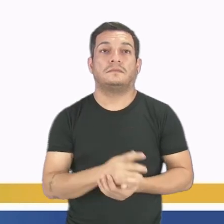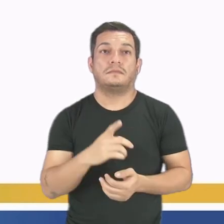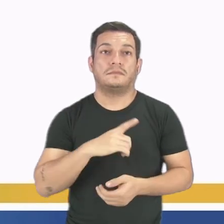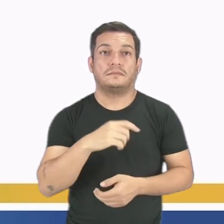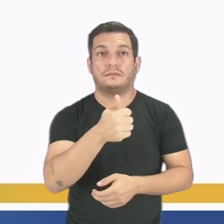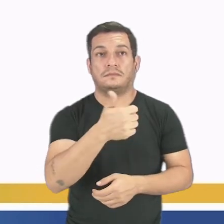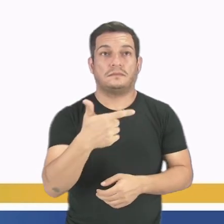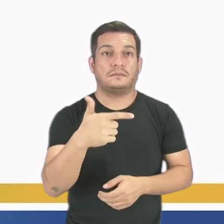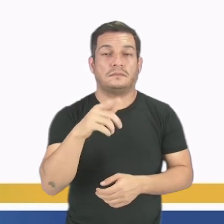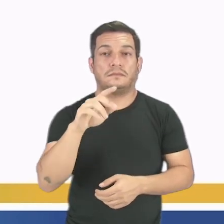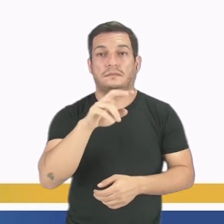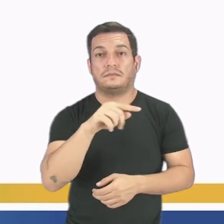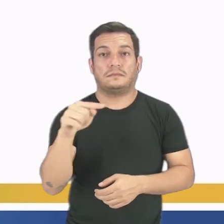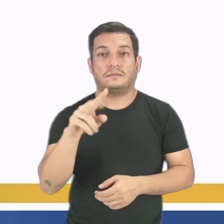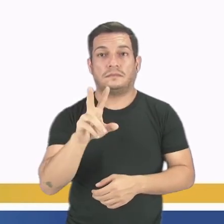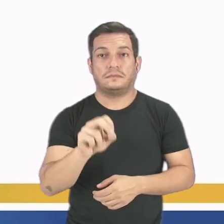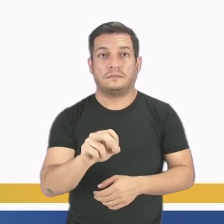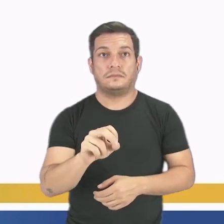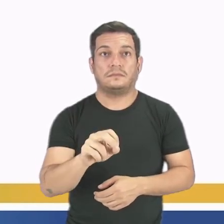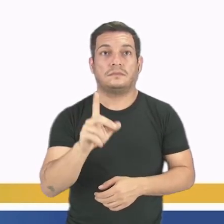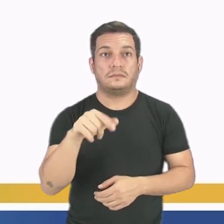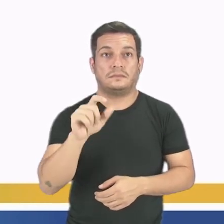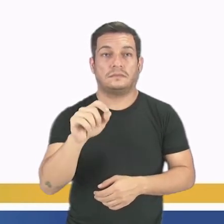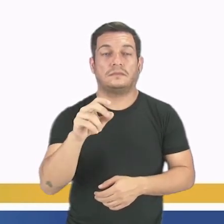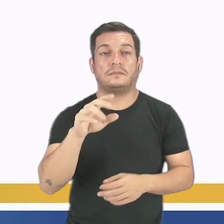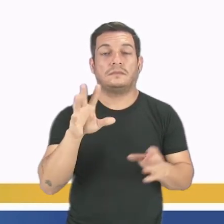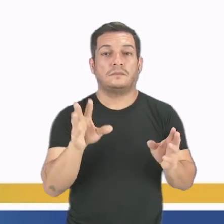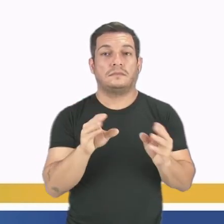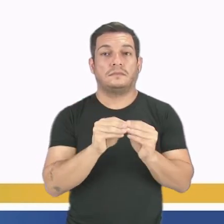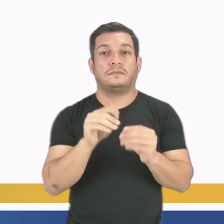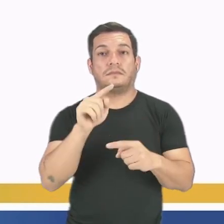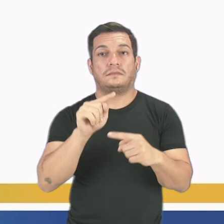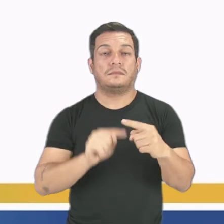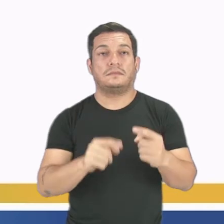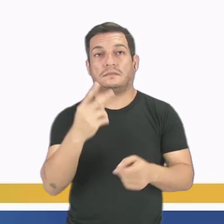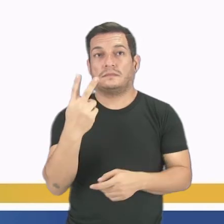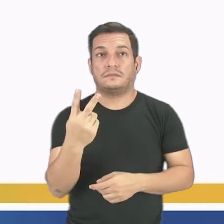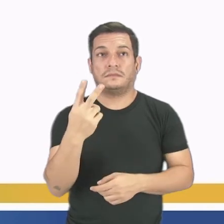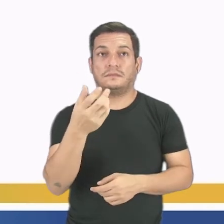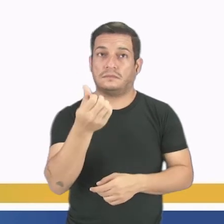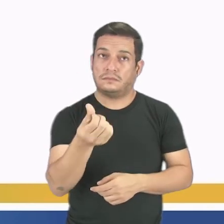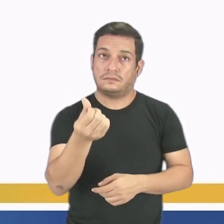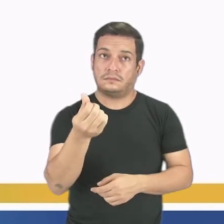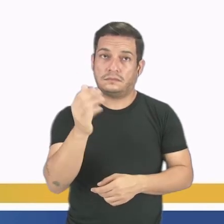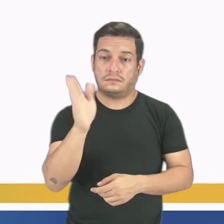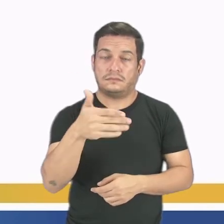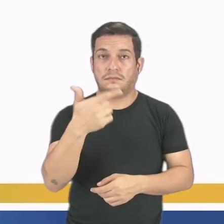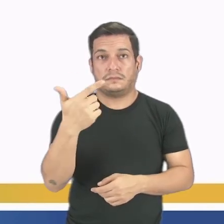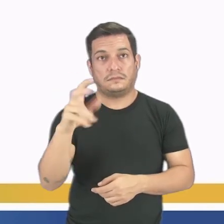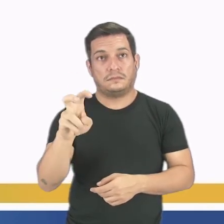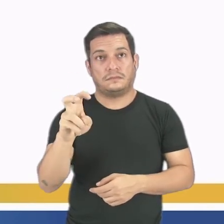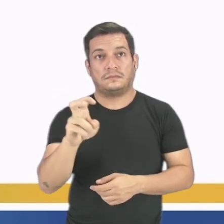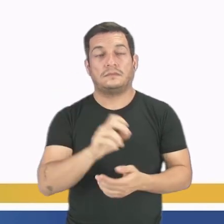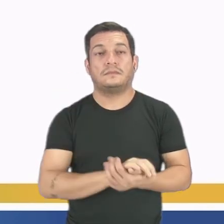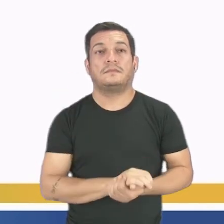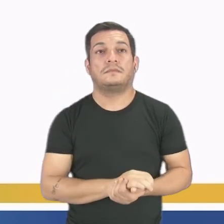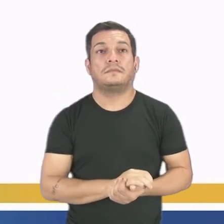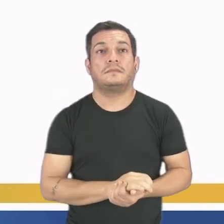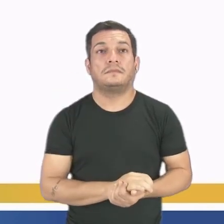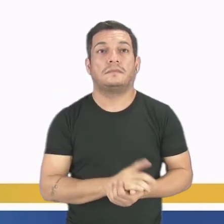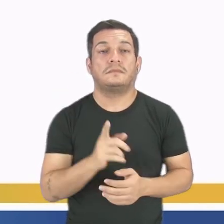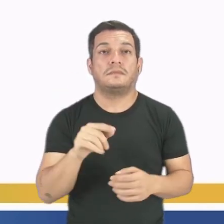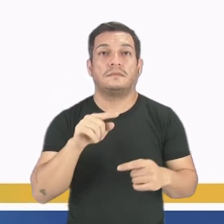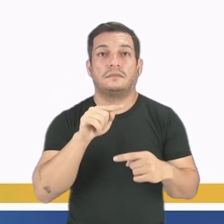temos 12 sobre 50, que simplificando aí por 2, nos dá 6 sobre 25, em que